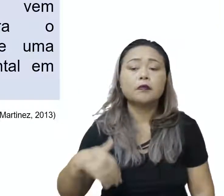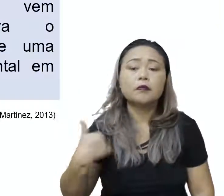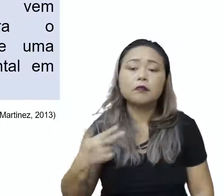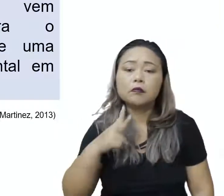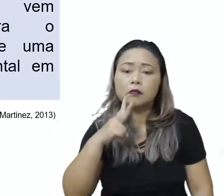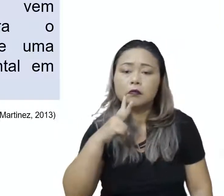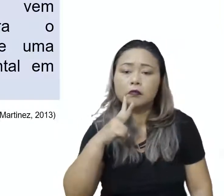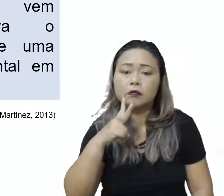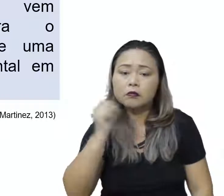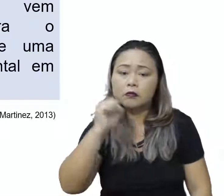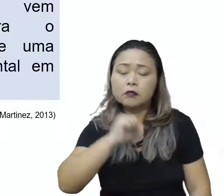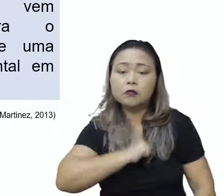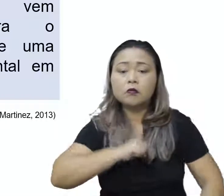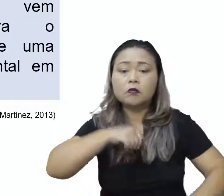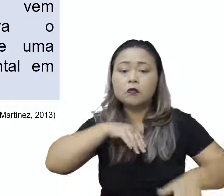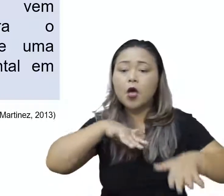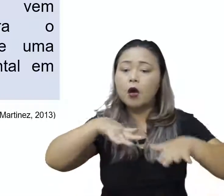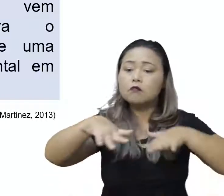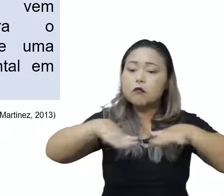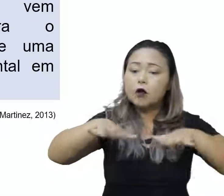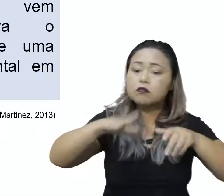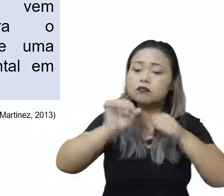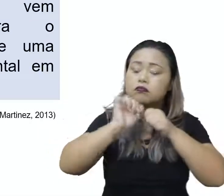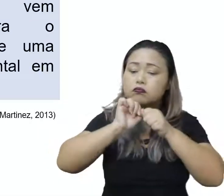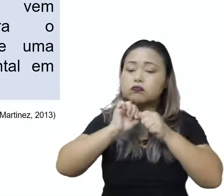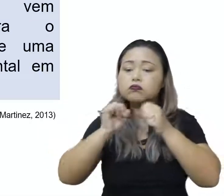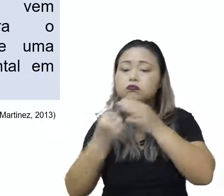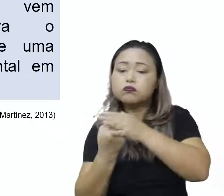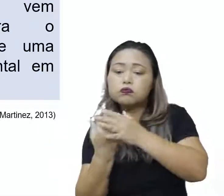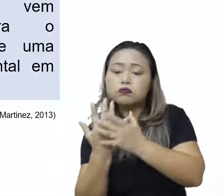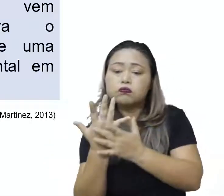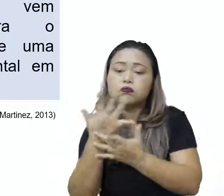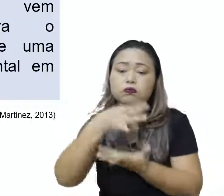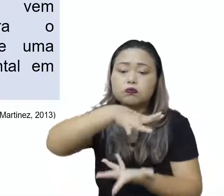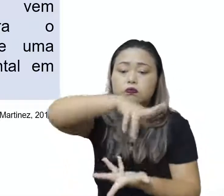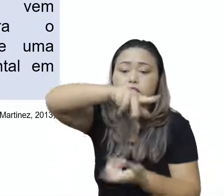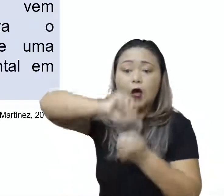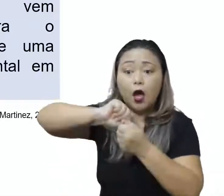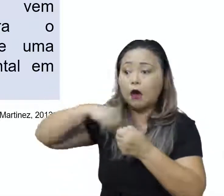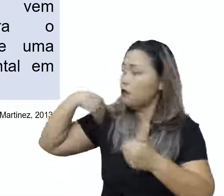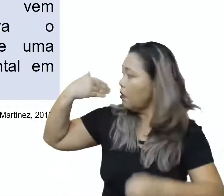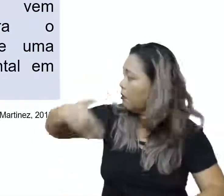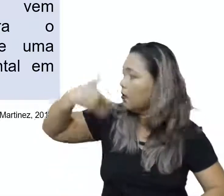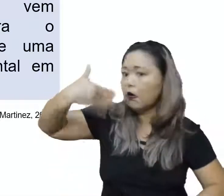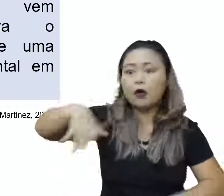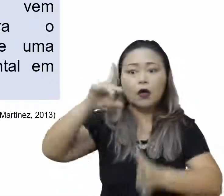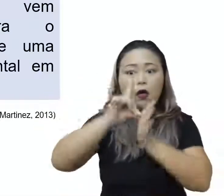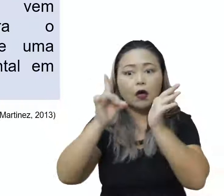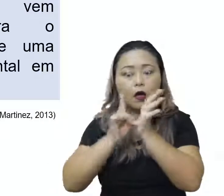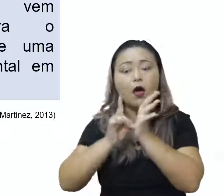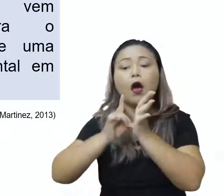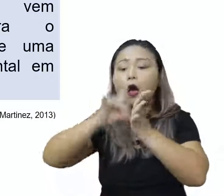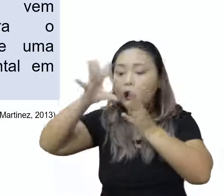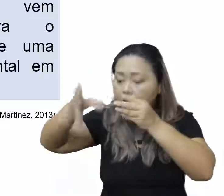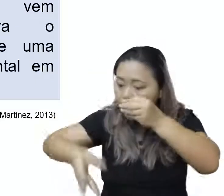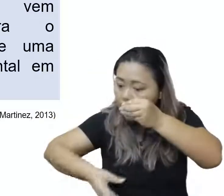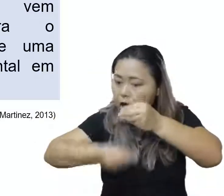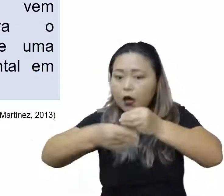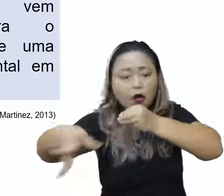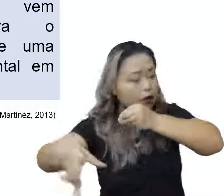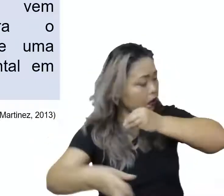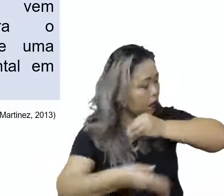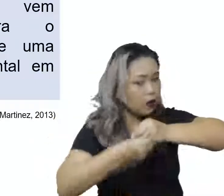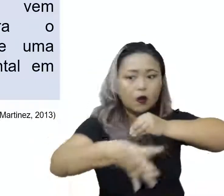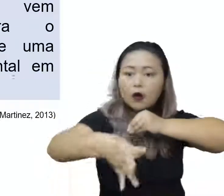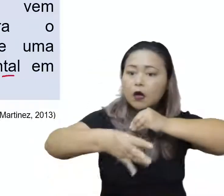O fortalecimento dos movimentos ecológicos pelo mundo ao longo das últimas décadas vem contribuindo para o estabelecimento